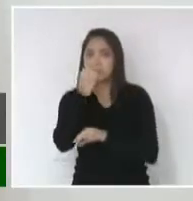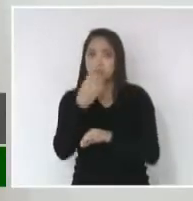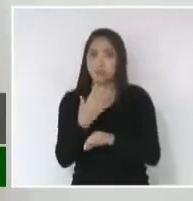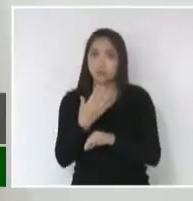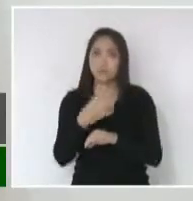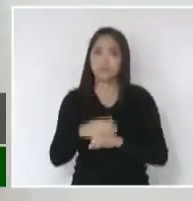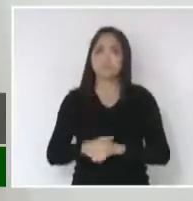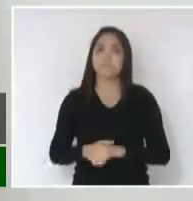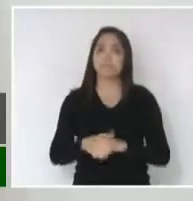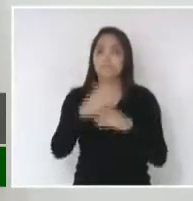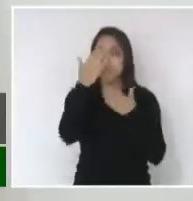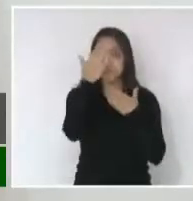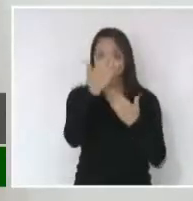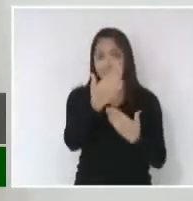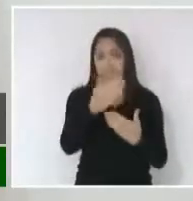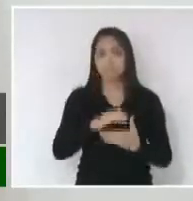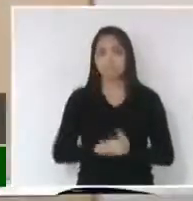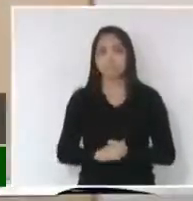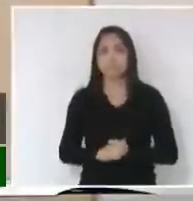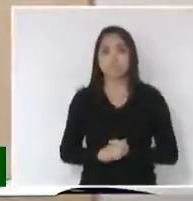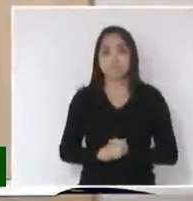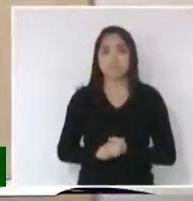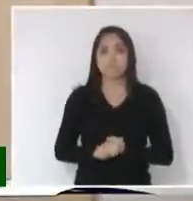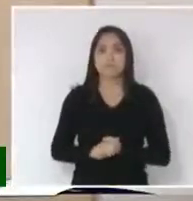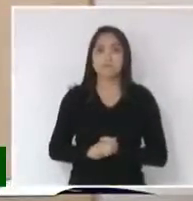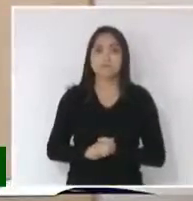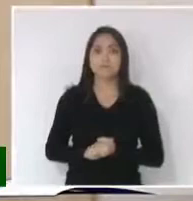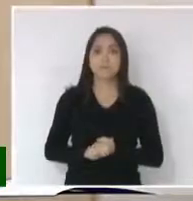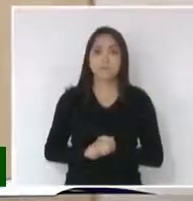Sistema S. Muito obrigado.